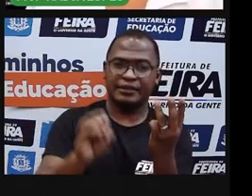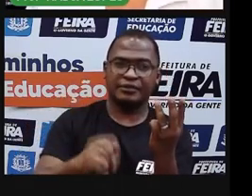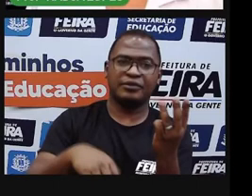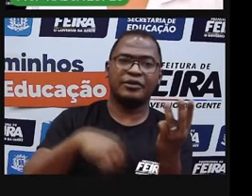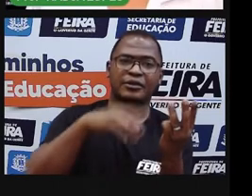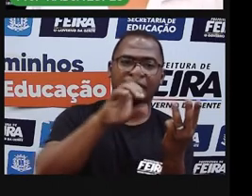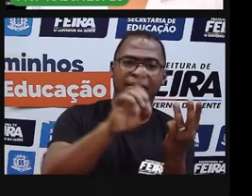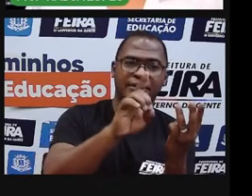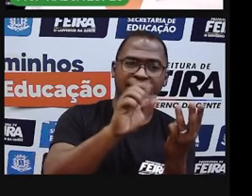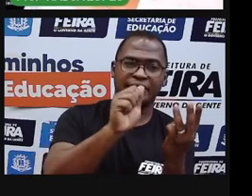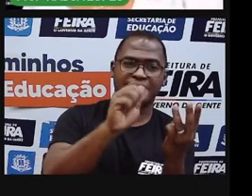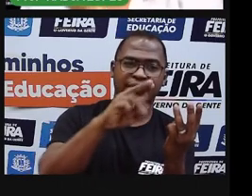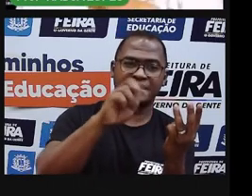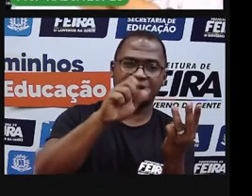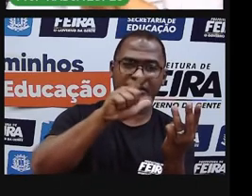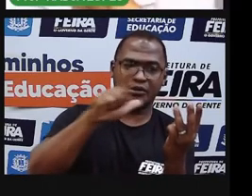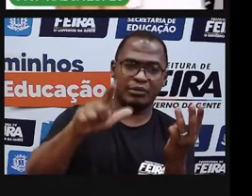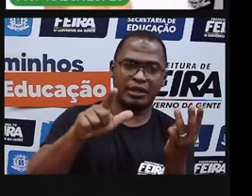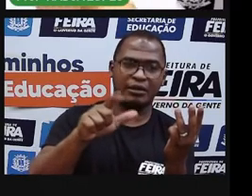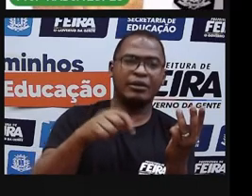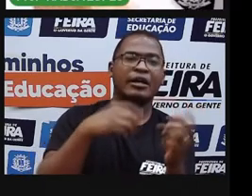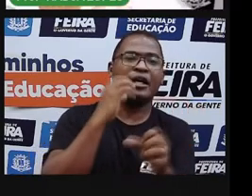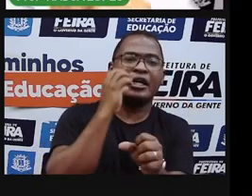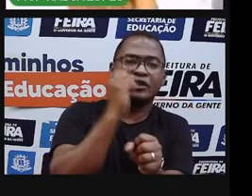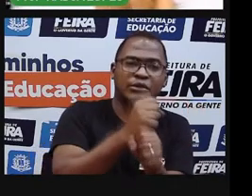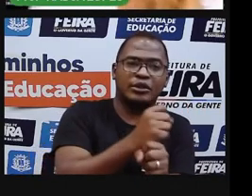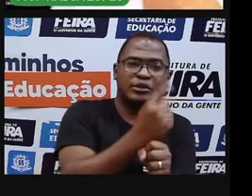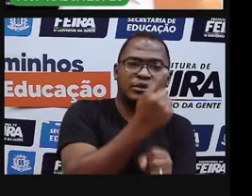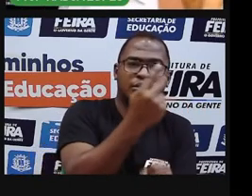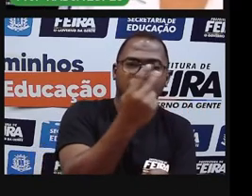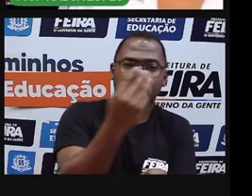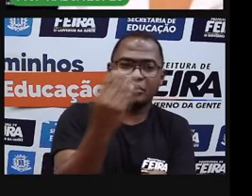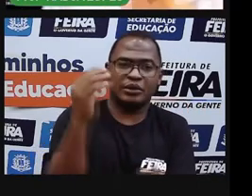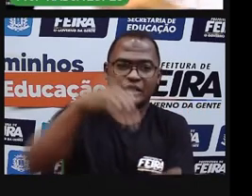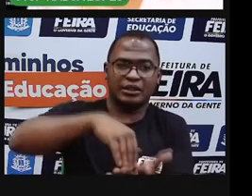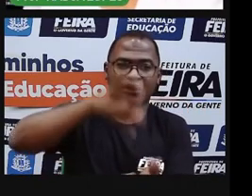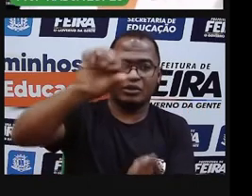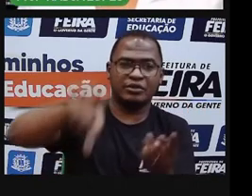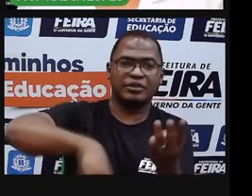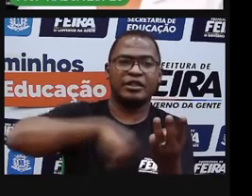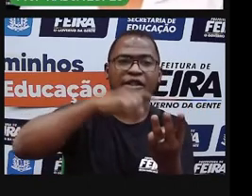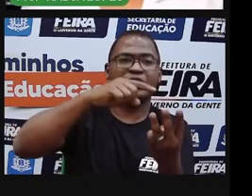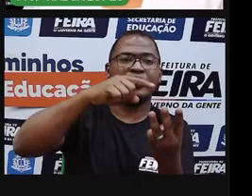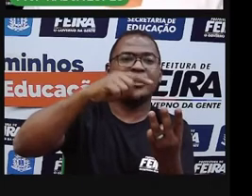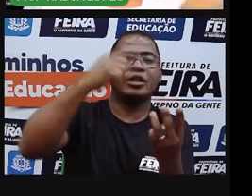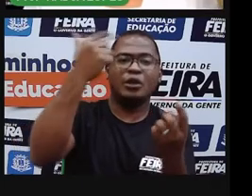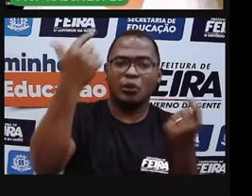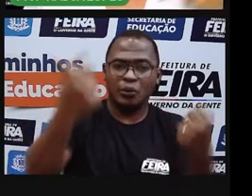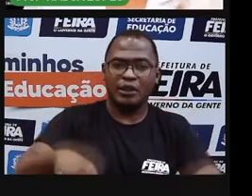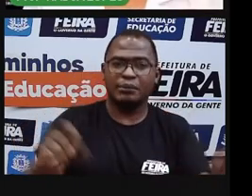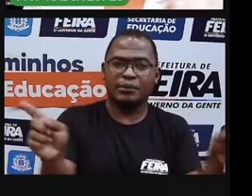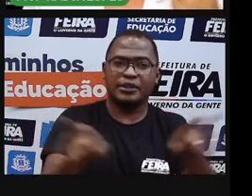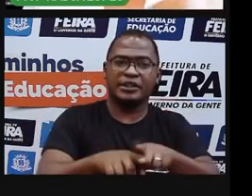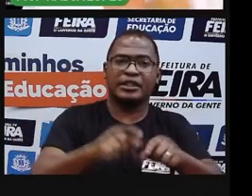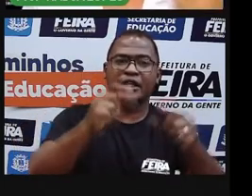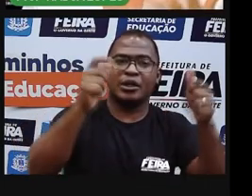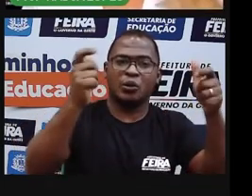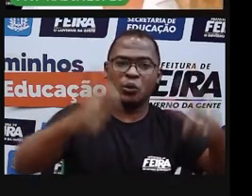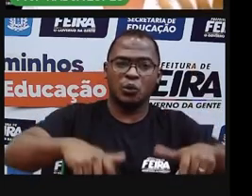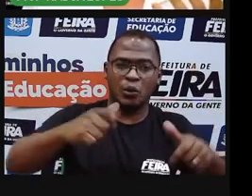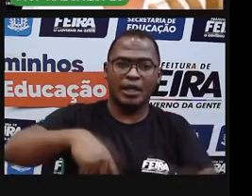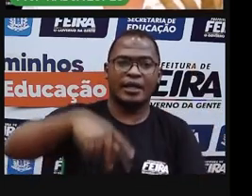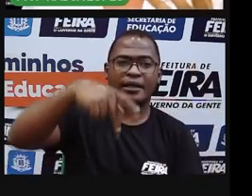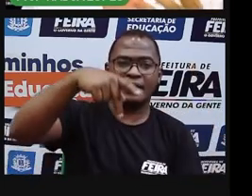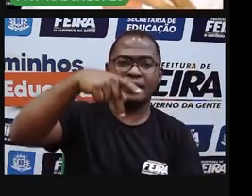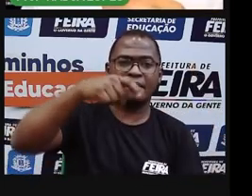e a e agora eu vou um pouco para vocês sobre o valor absoluto é valor relativo do número que tem muito a ver também